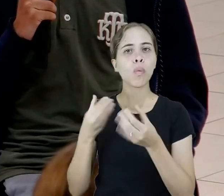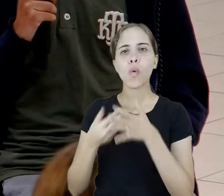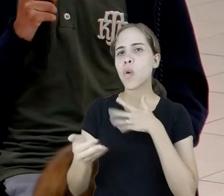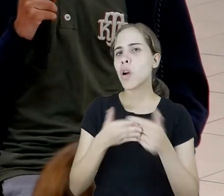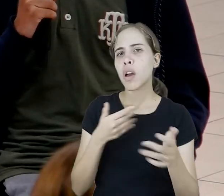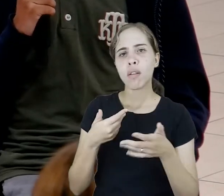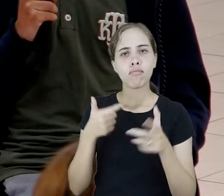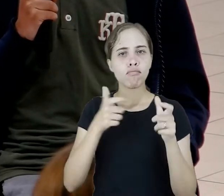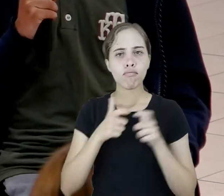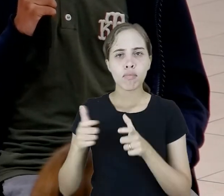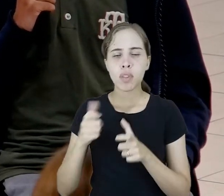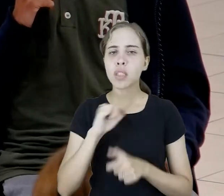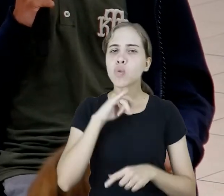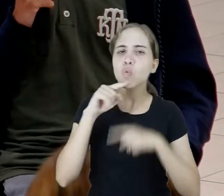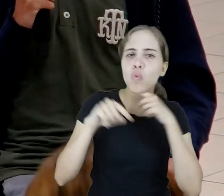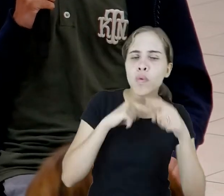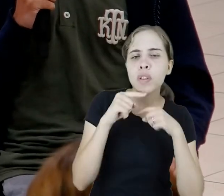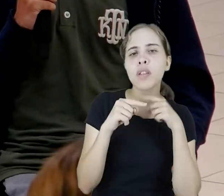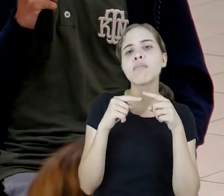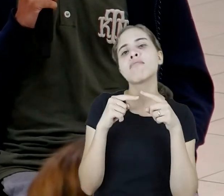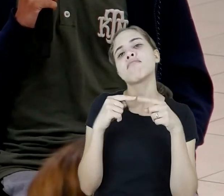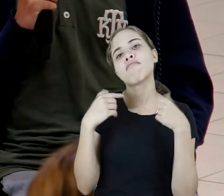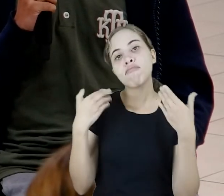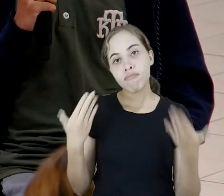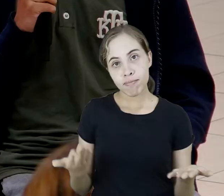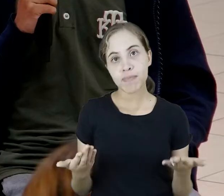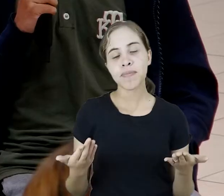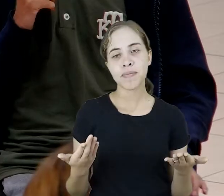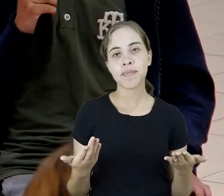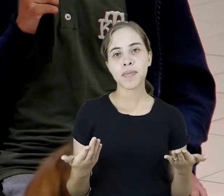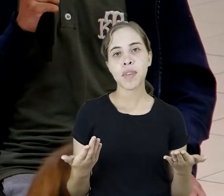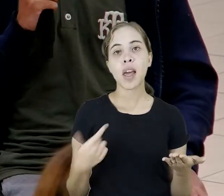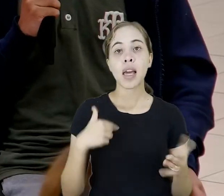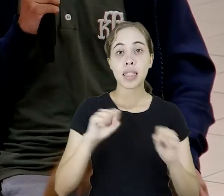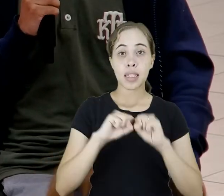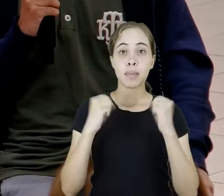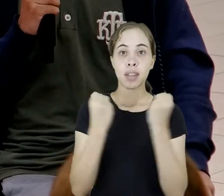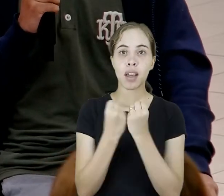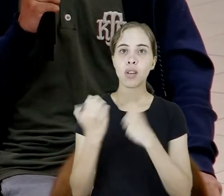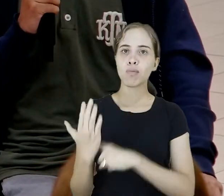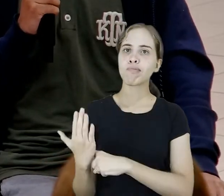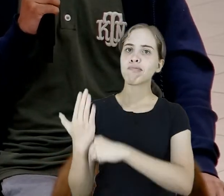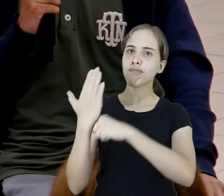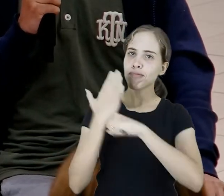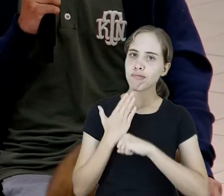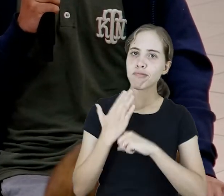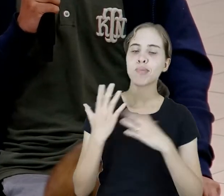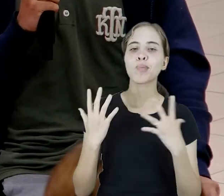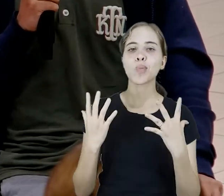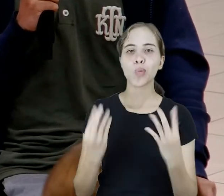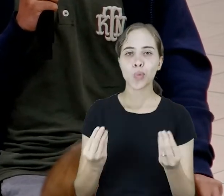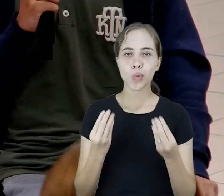tivesse uma dúvida. Então, o seminário me ajuda muito a